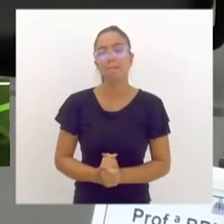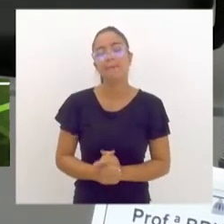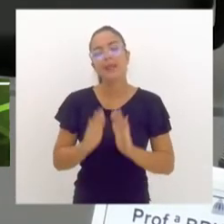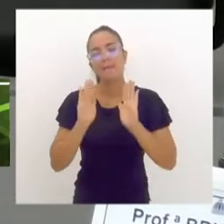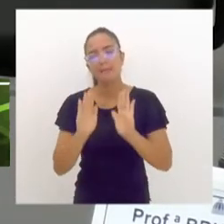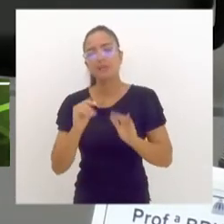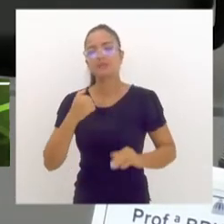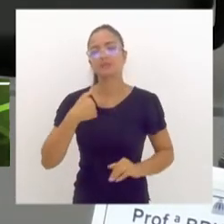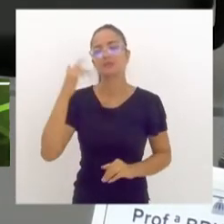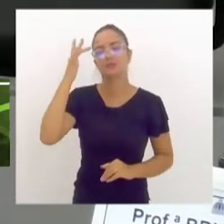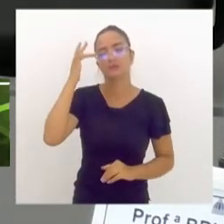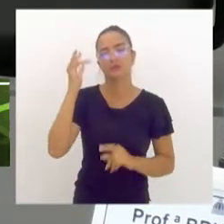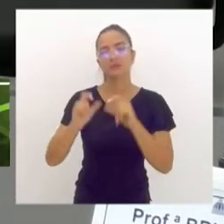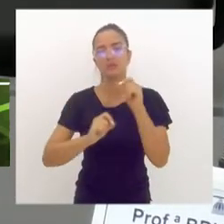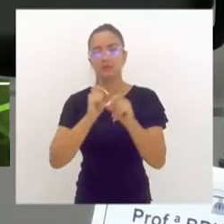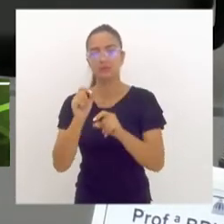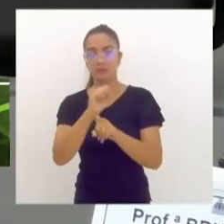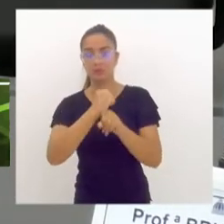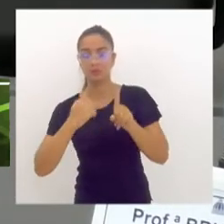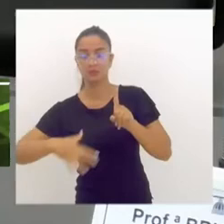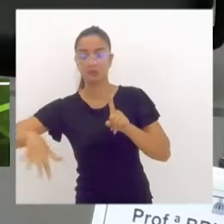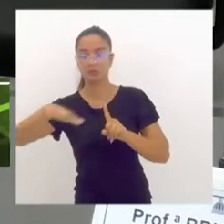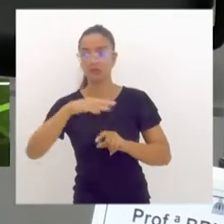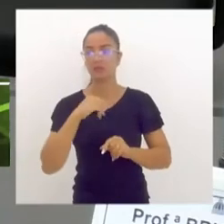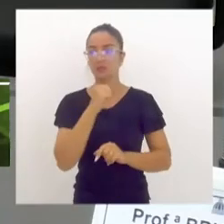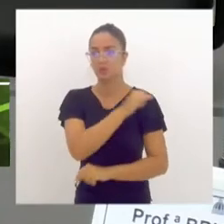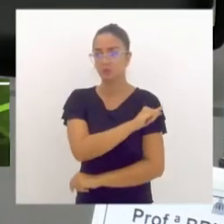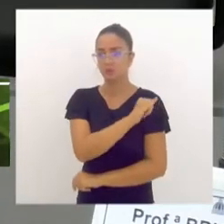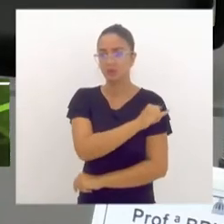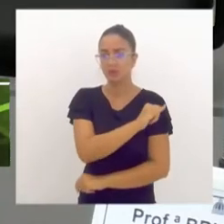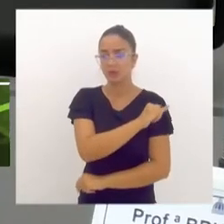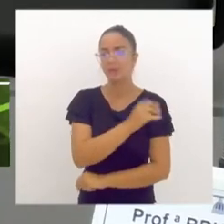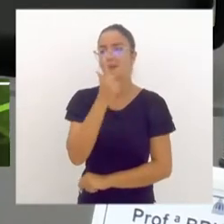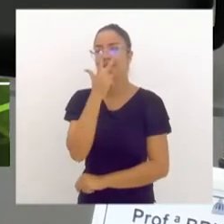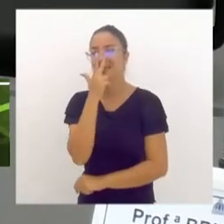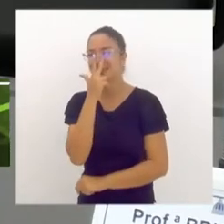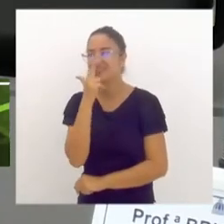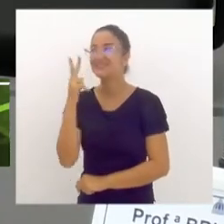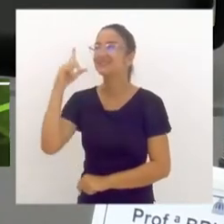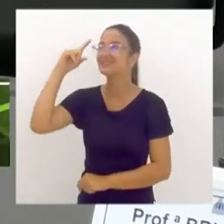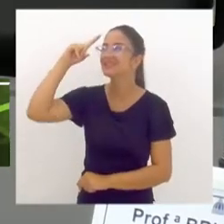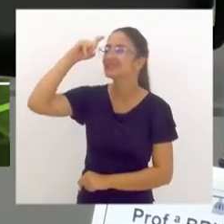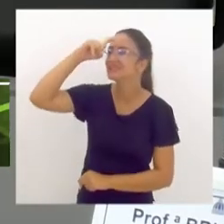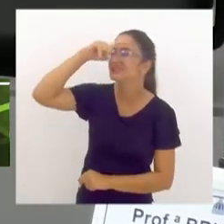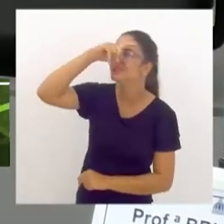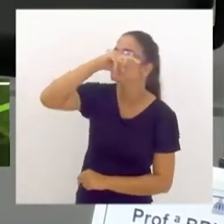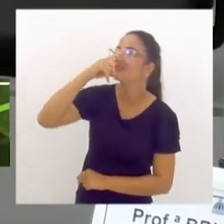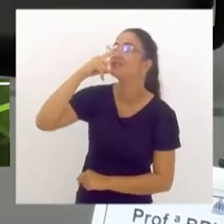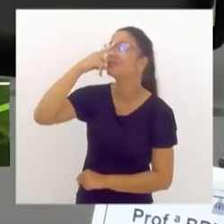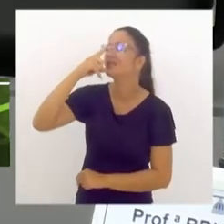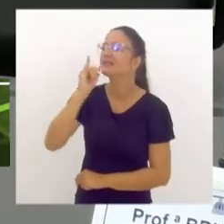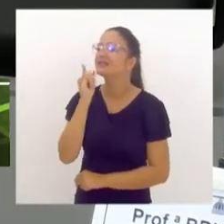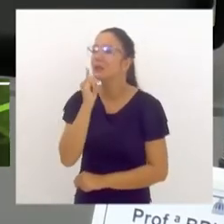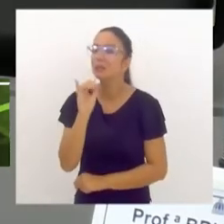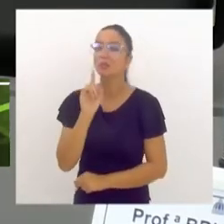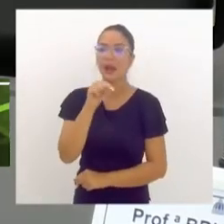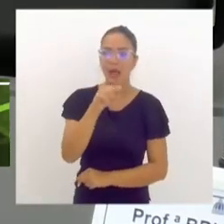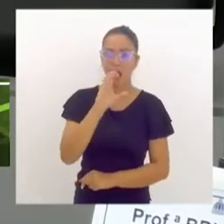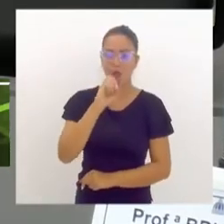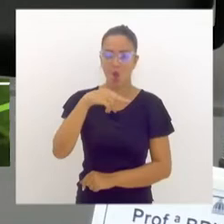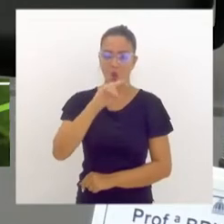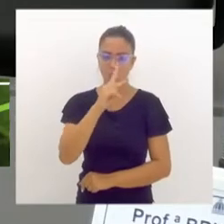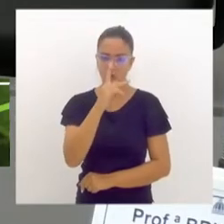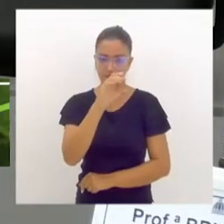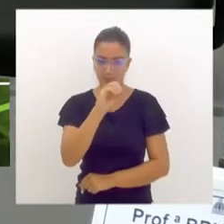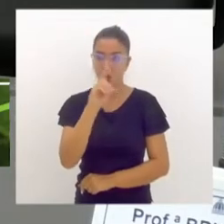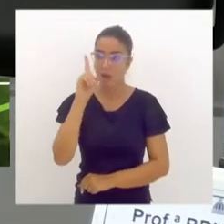ainda, diante da sociedade fluminense, um imenso desafio em concretizar o Conselho como órgão de Estado,